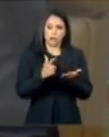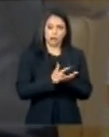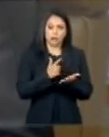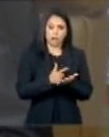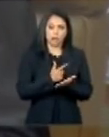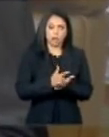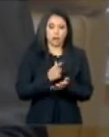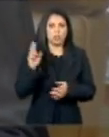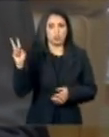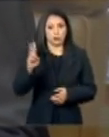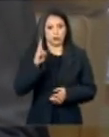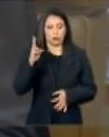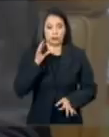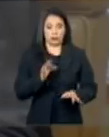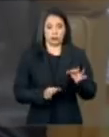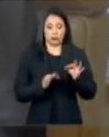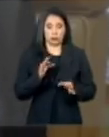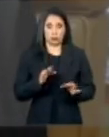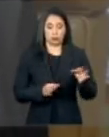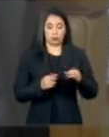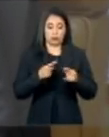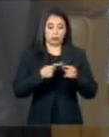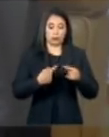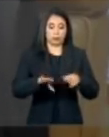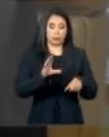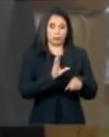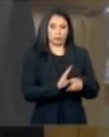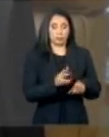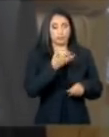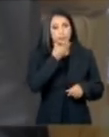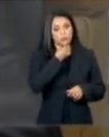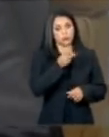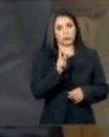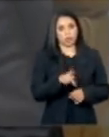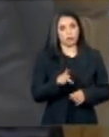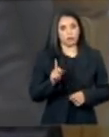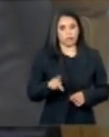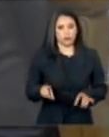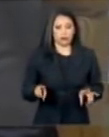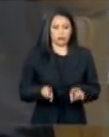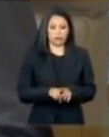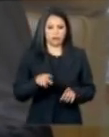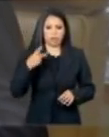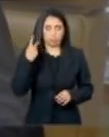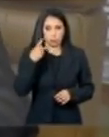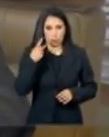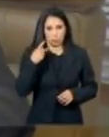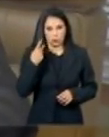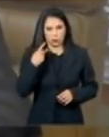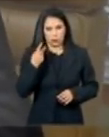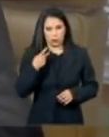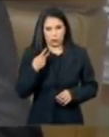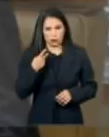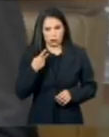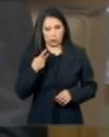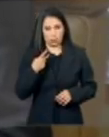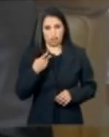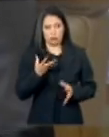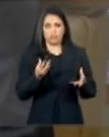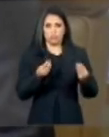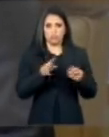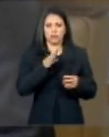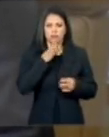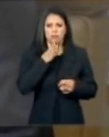inconstitucional e aquele eminente professor que também é político e parece me extremamente popular na